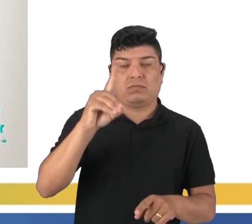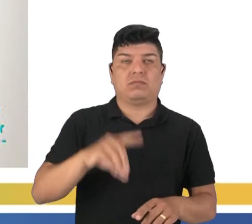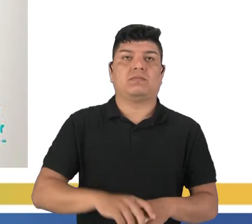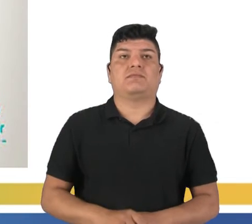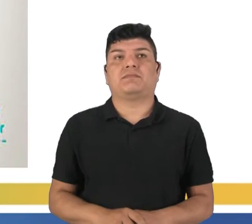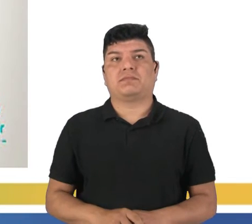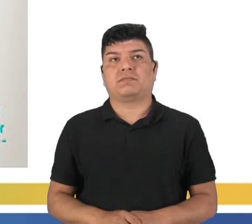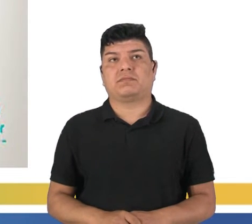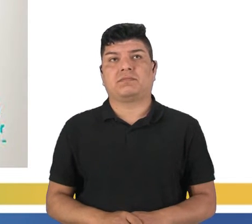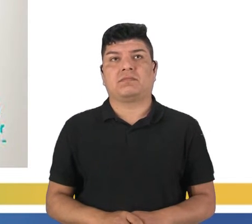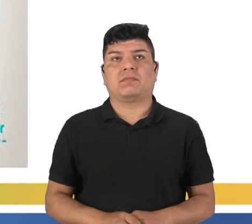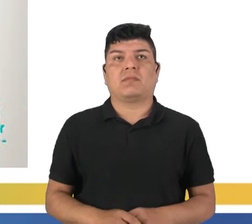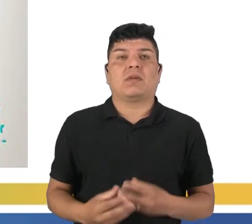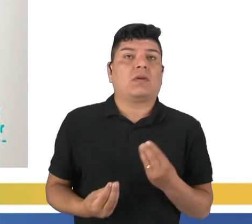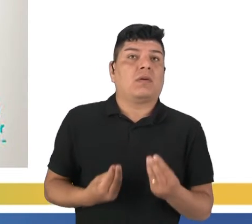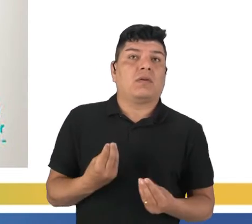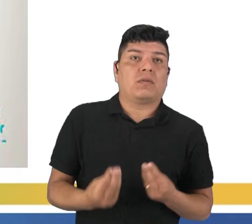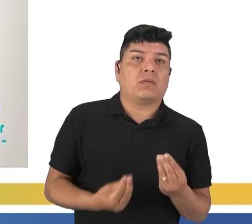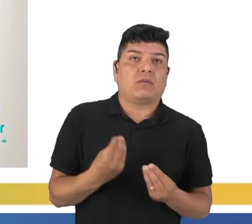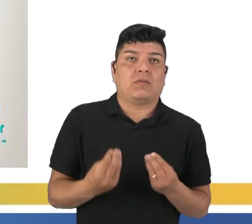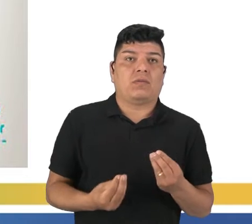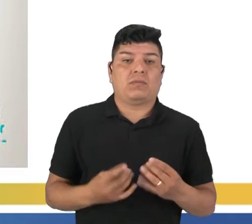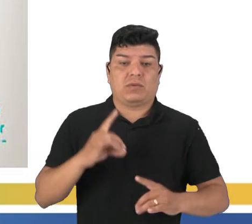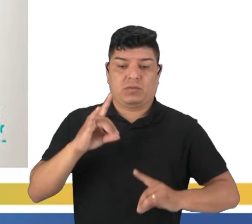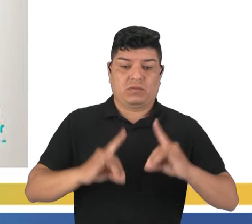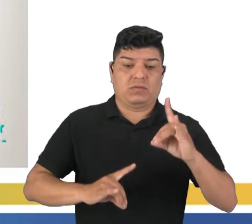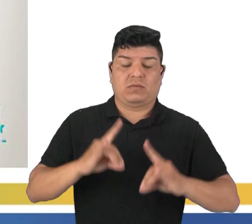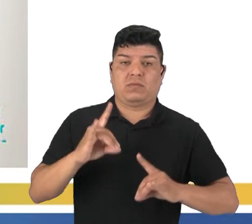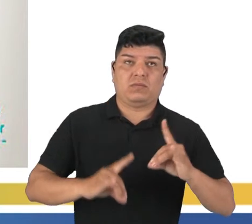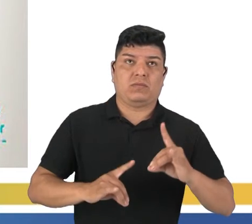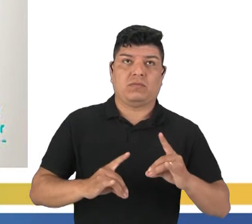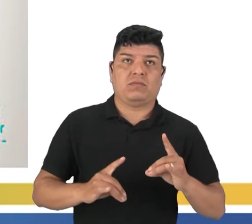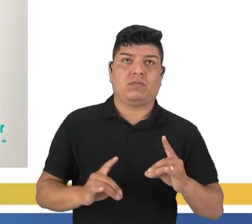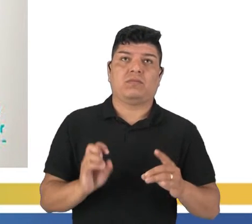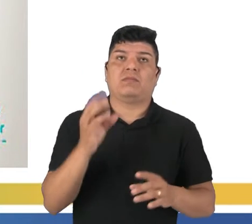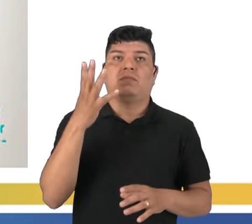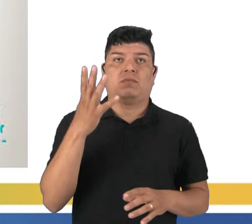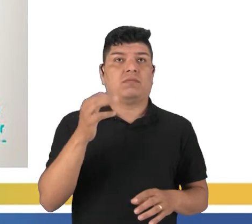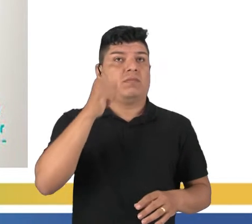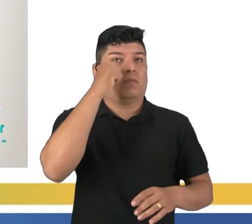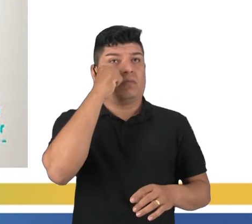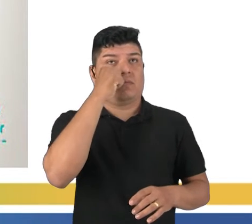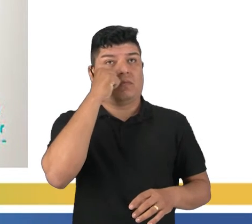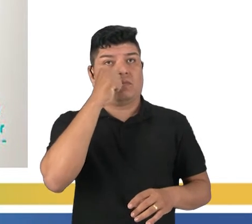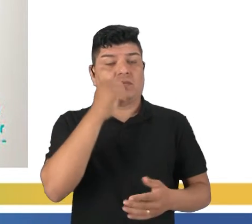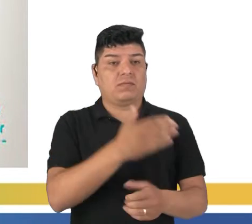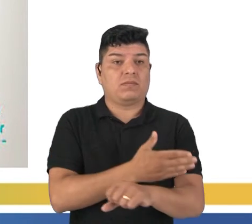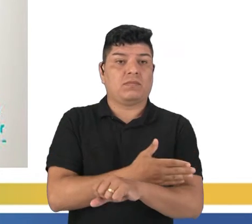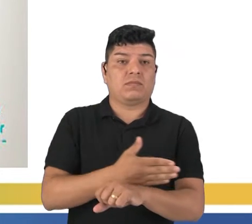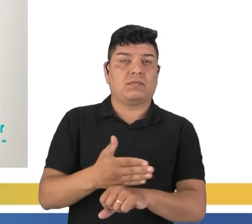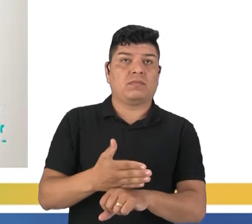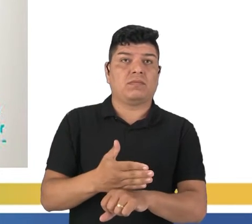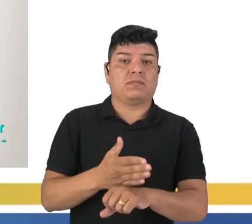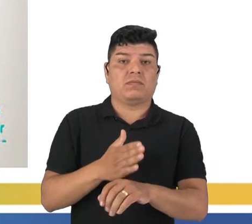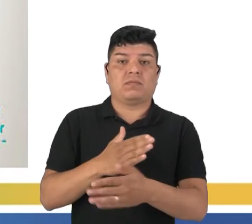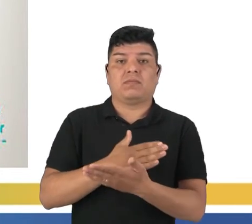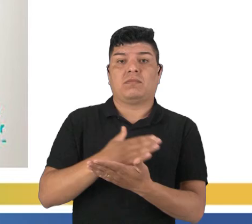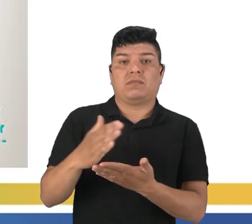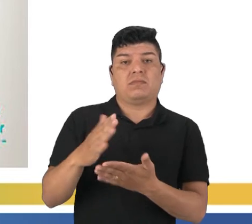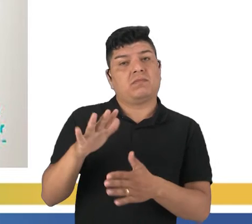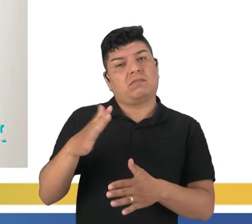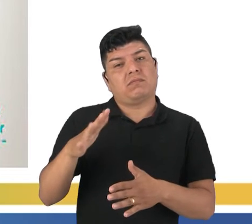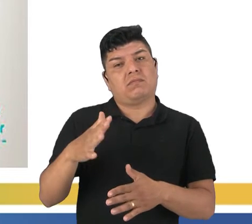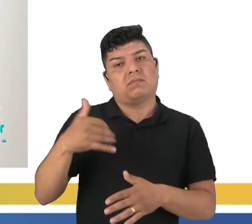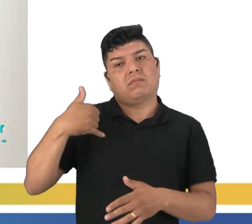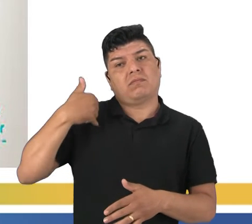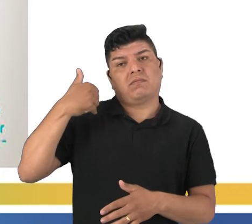Bom, aqui como esses hormônios funcionam na puberdade. As meninas, elas costumam entrar na puberdade em torno